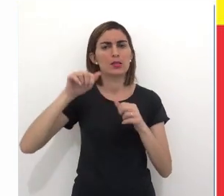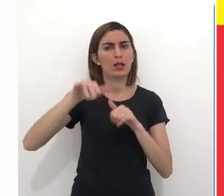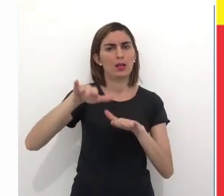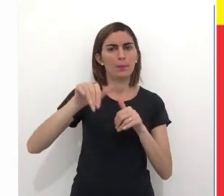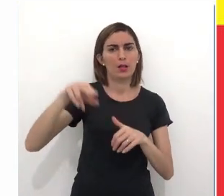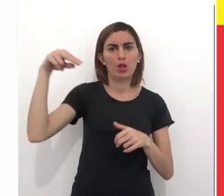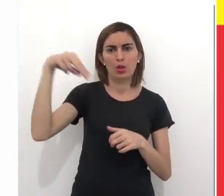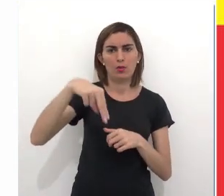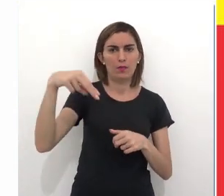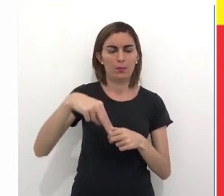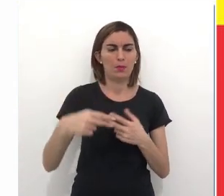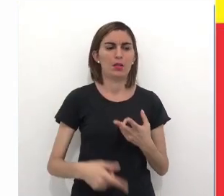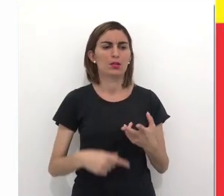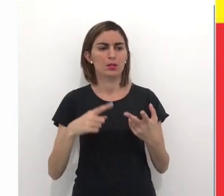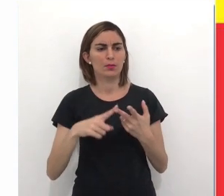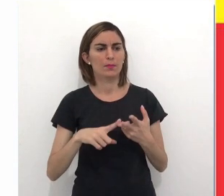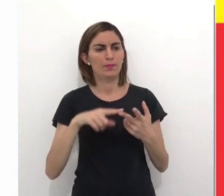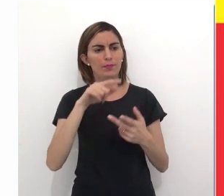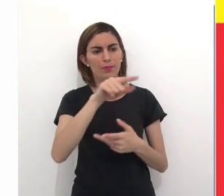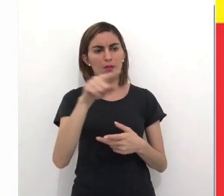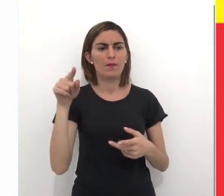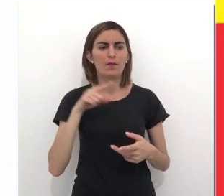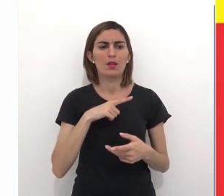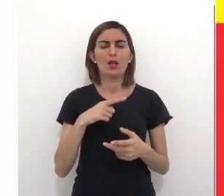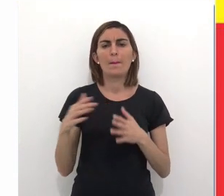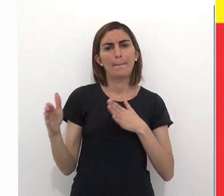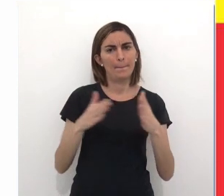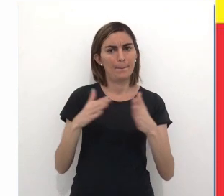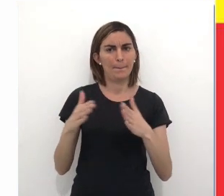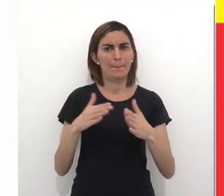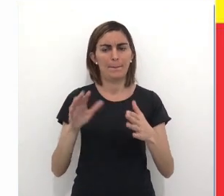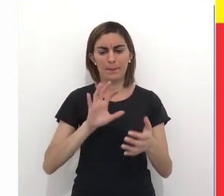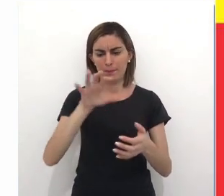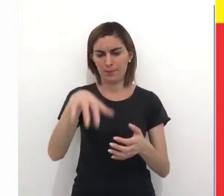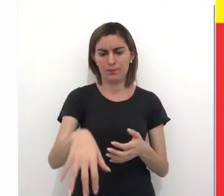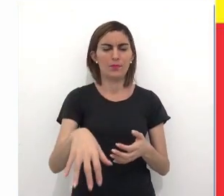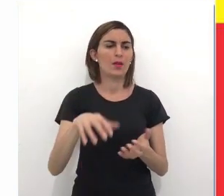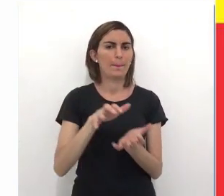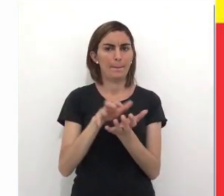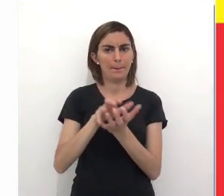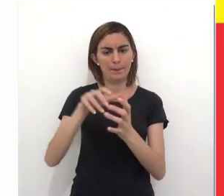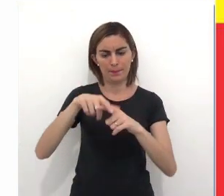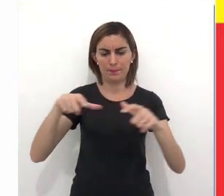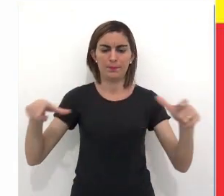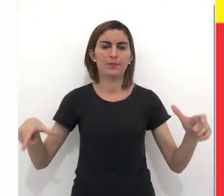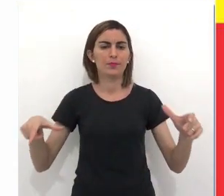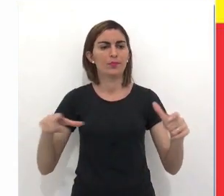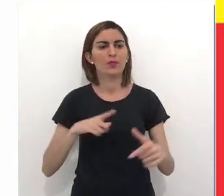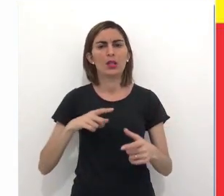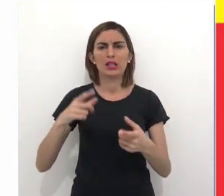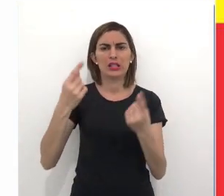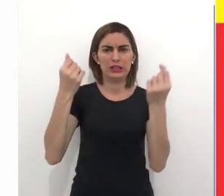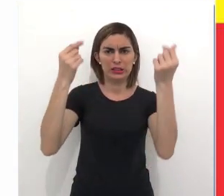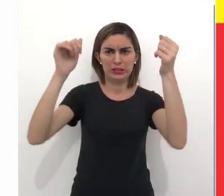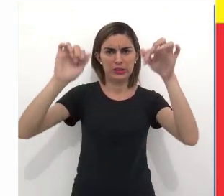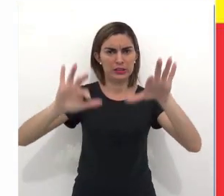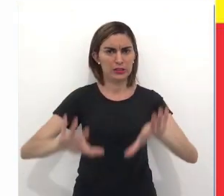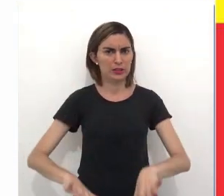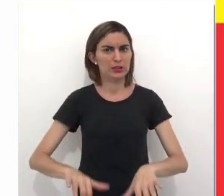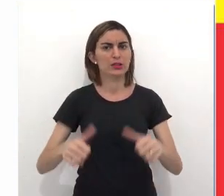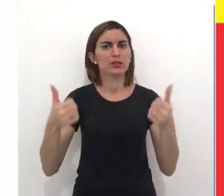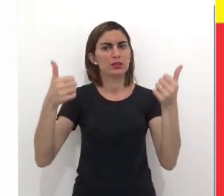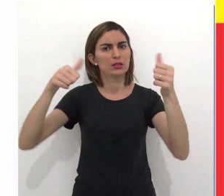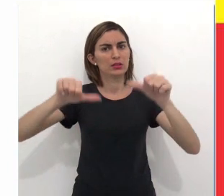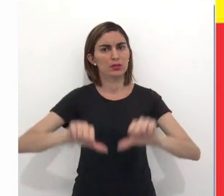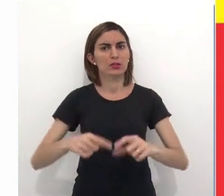e Novembrada. Então vocês vão ter, vivia então a província pernambucana uma crise econômica,